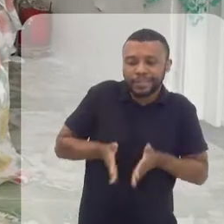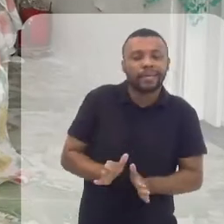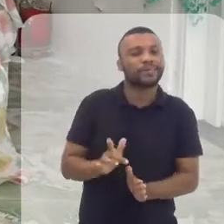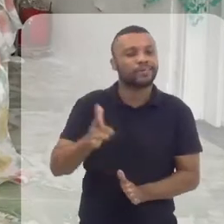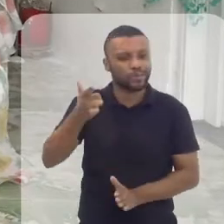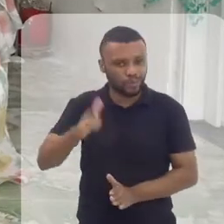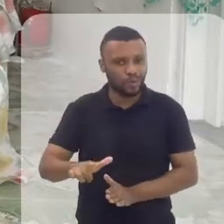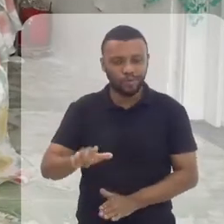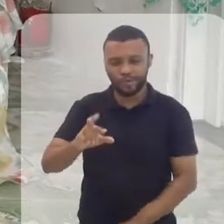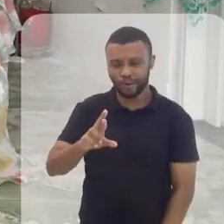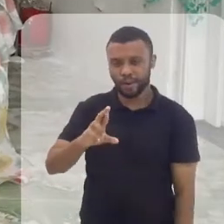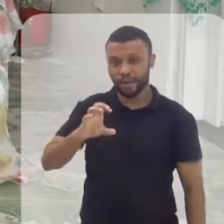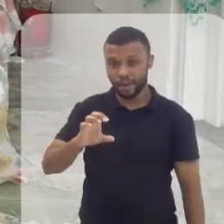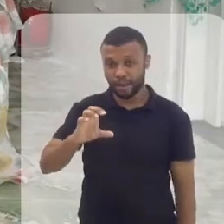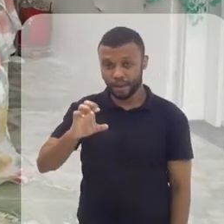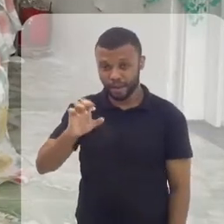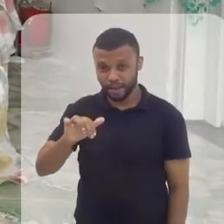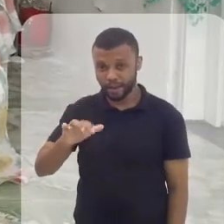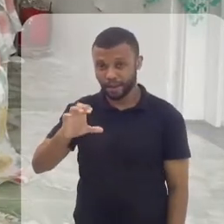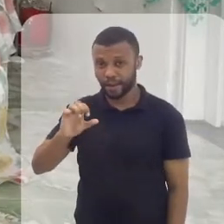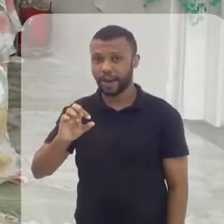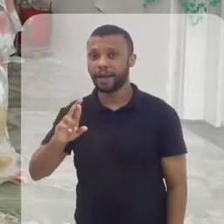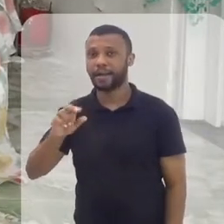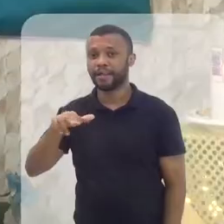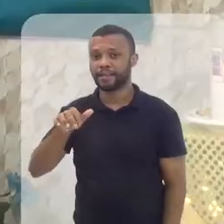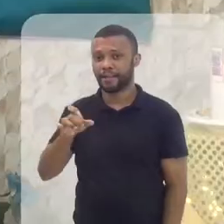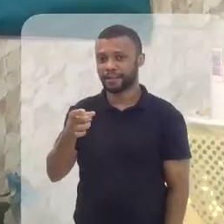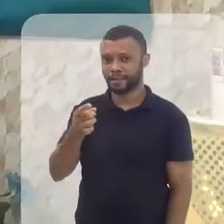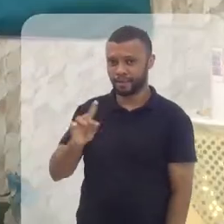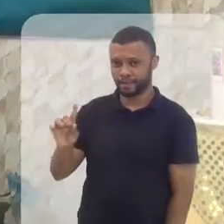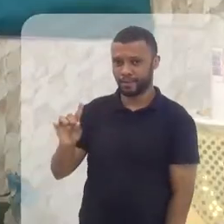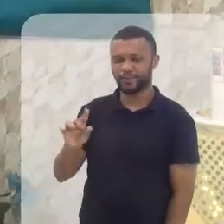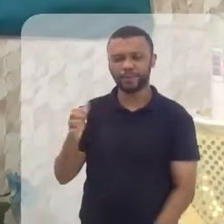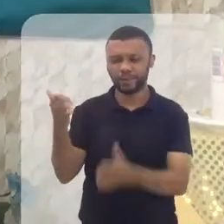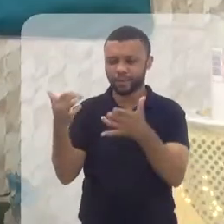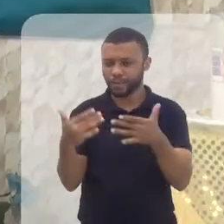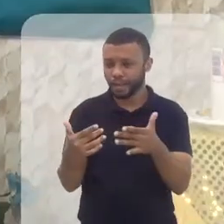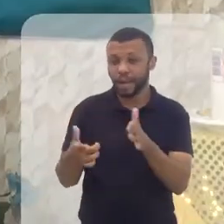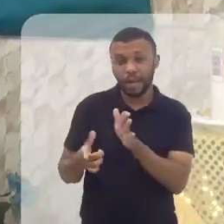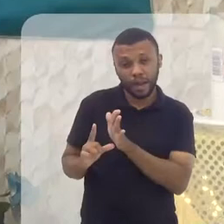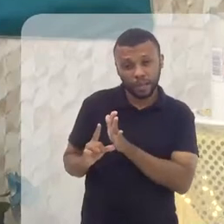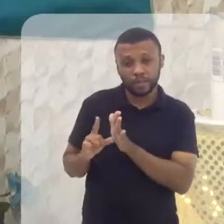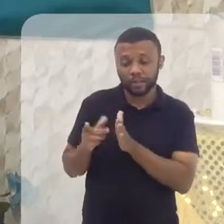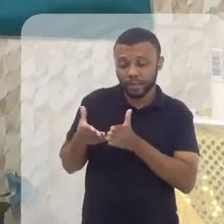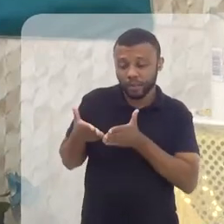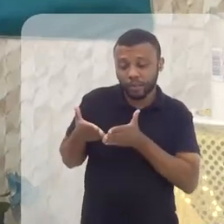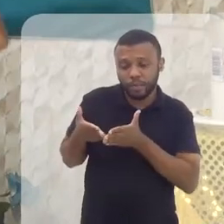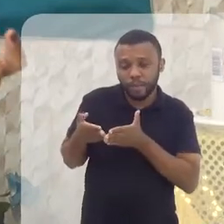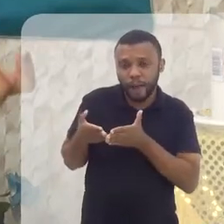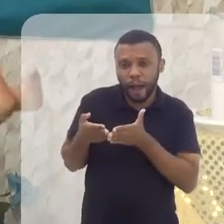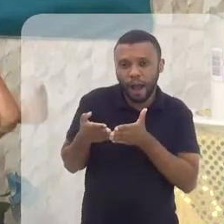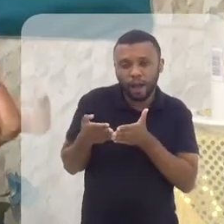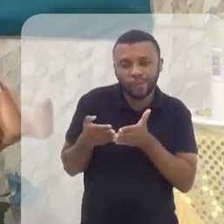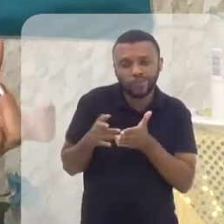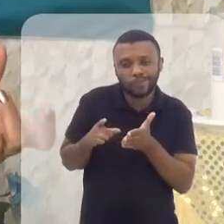em reencarnação, então? Sim, sim, sim. Certo. O que eu falei antes, essa travessia do